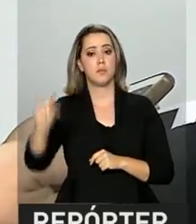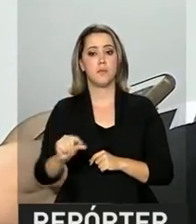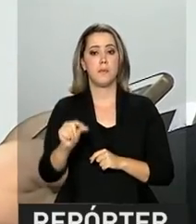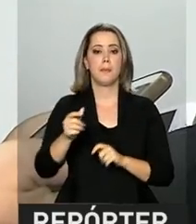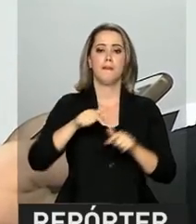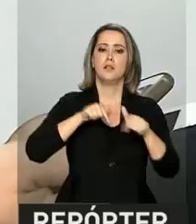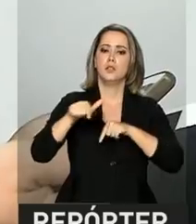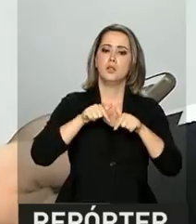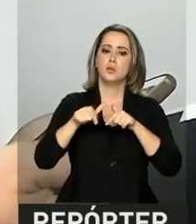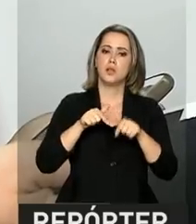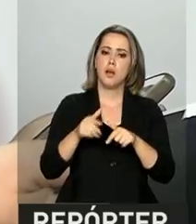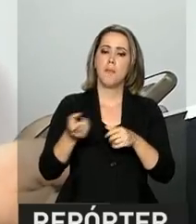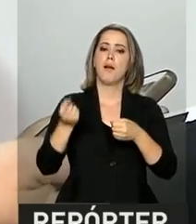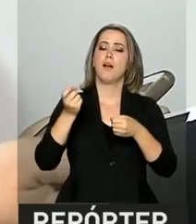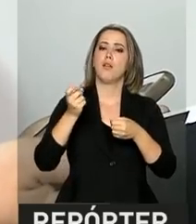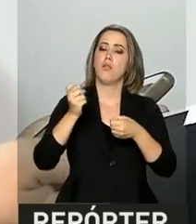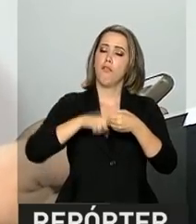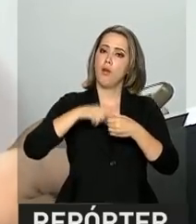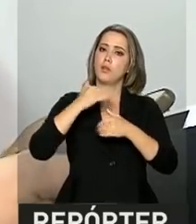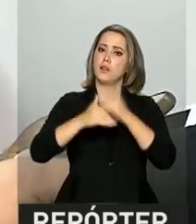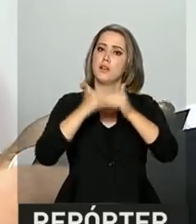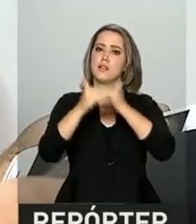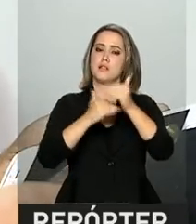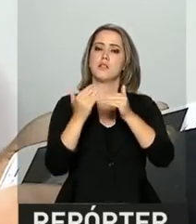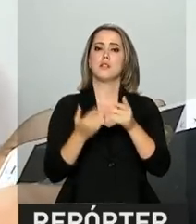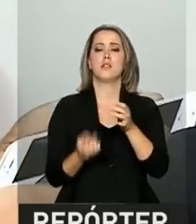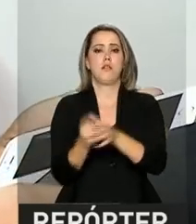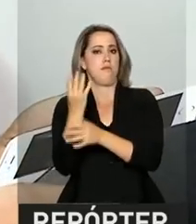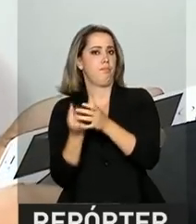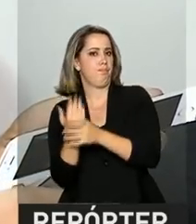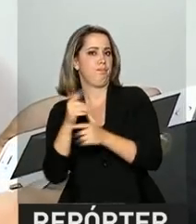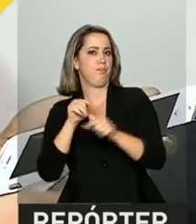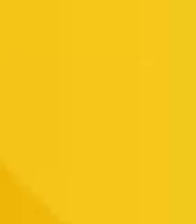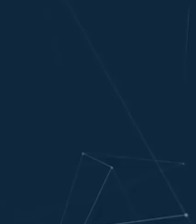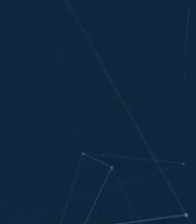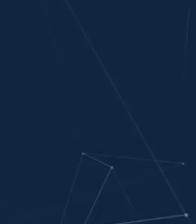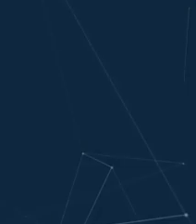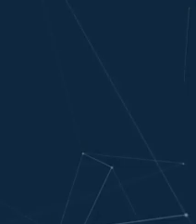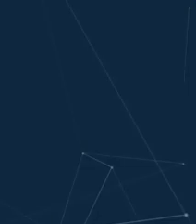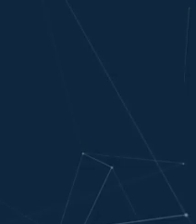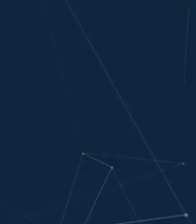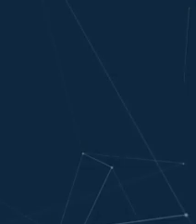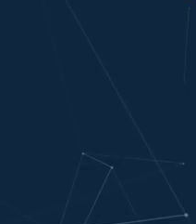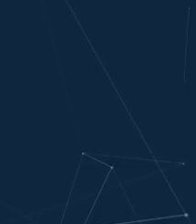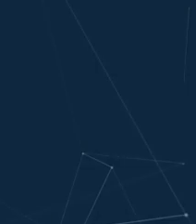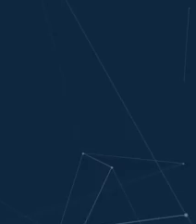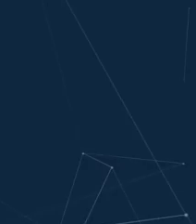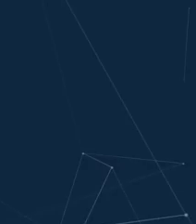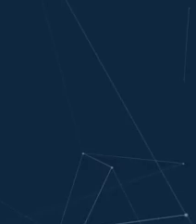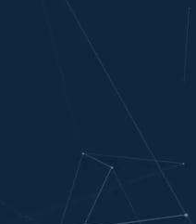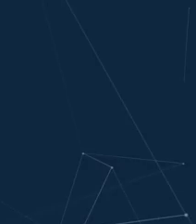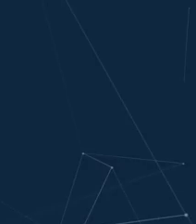vai voltar a crescer mais tarde, durante o correr do ano.